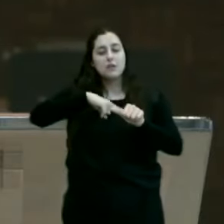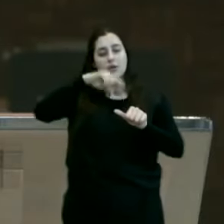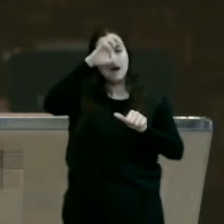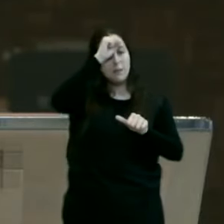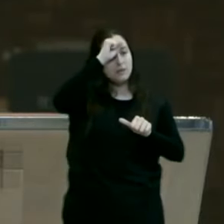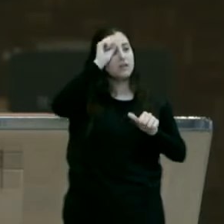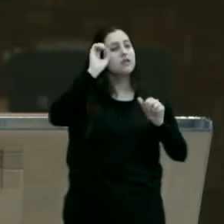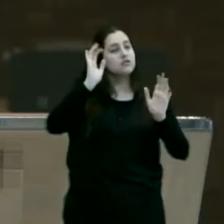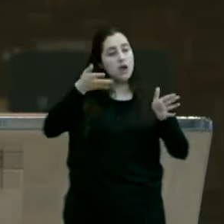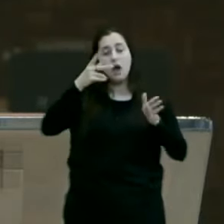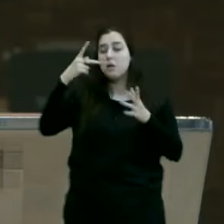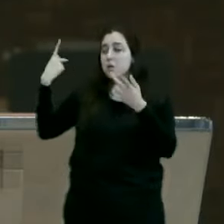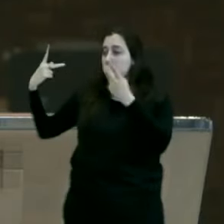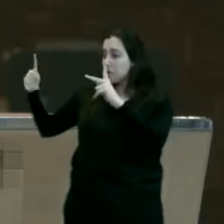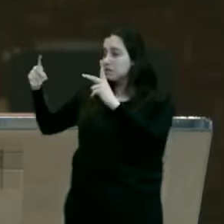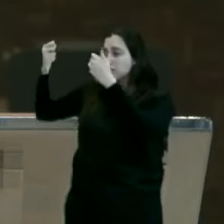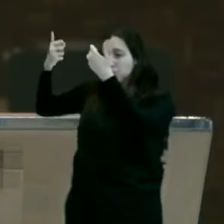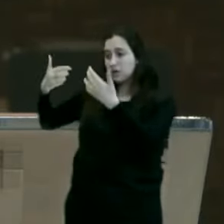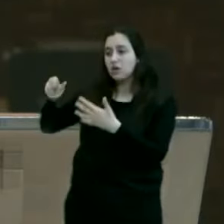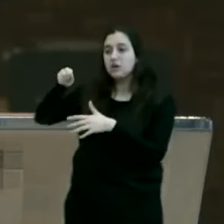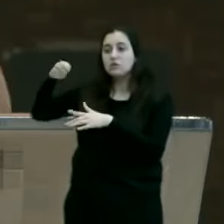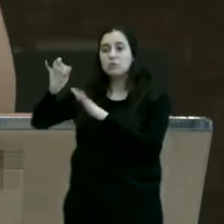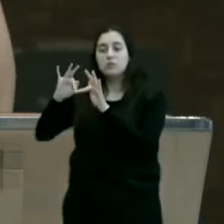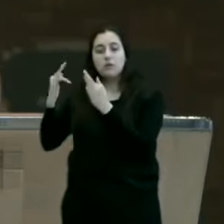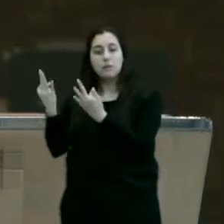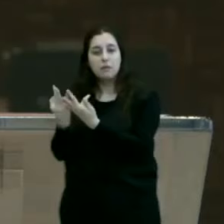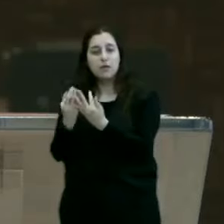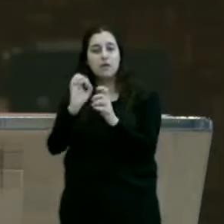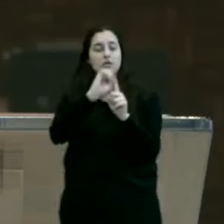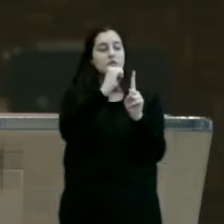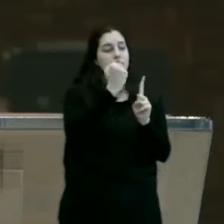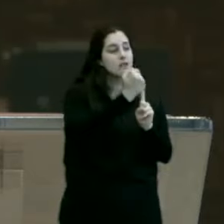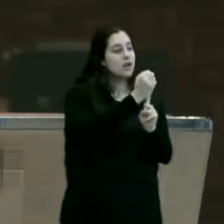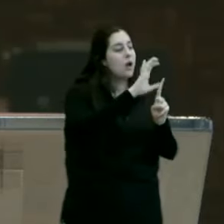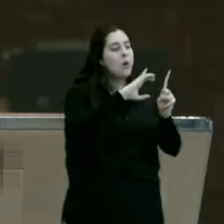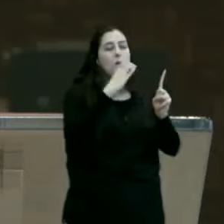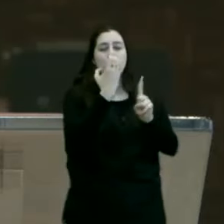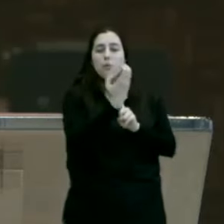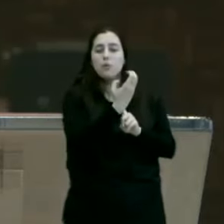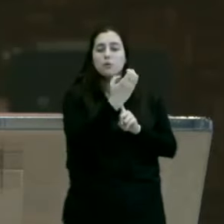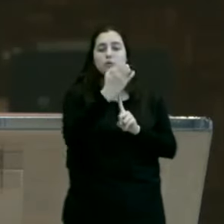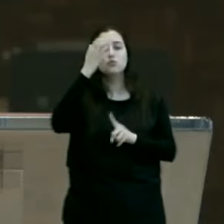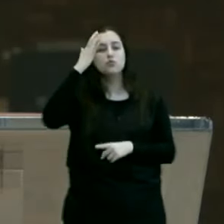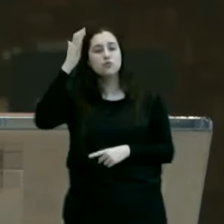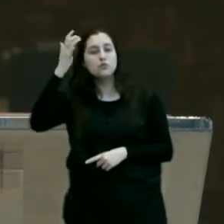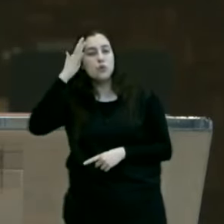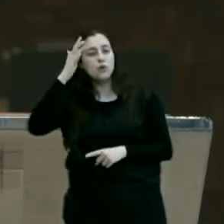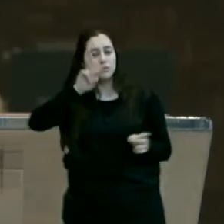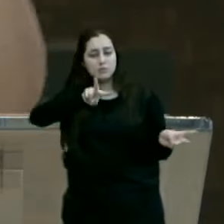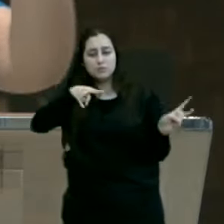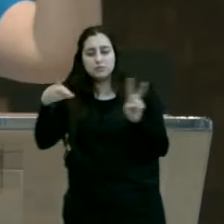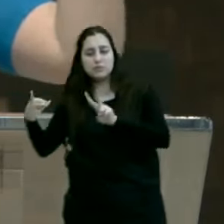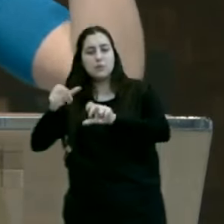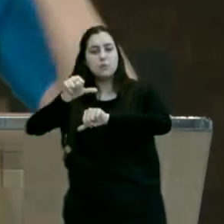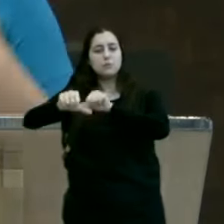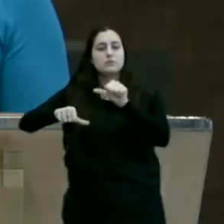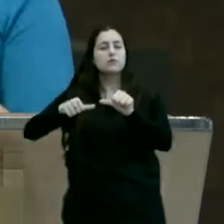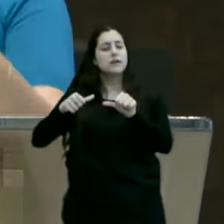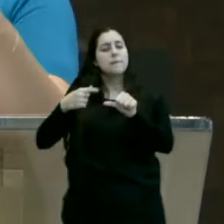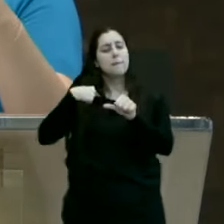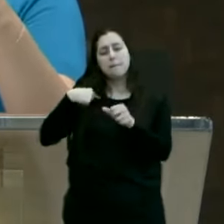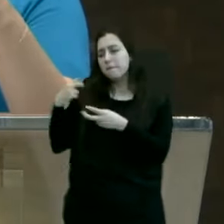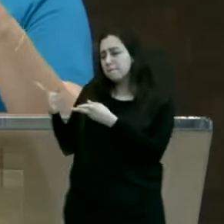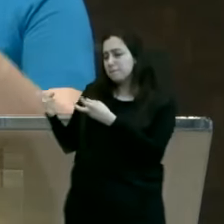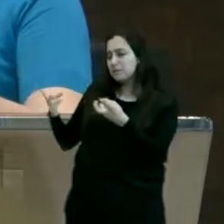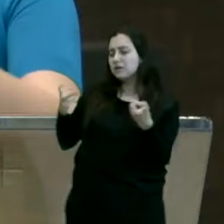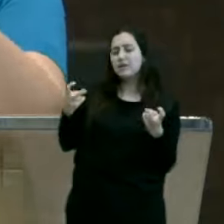nós ouvimos falando de família, sociedade, culto desconfigurado, sonho desconfigurado, quando o homem